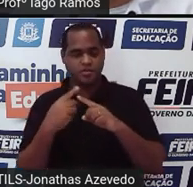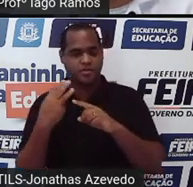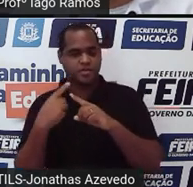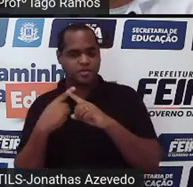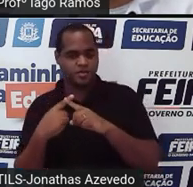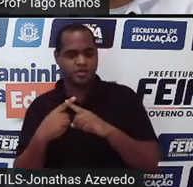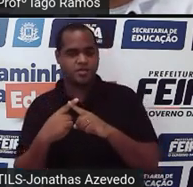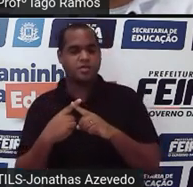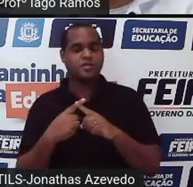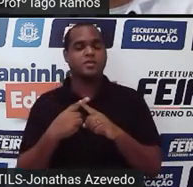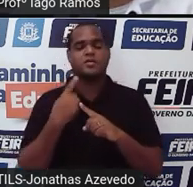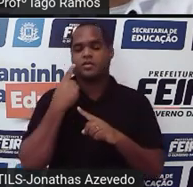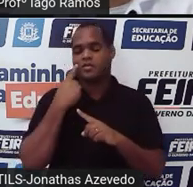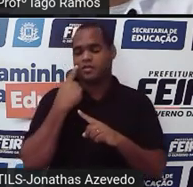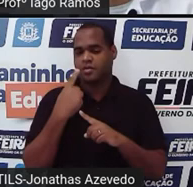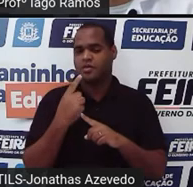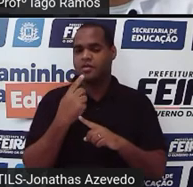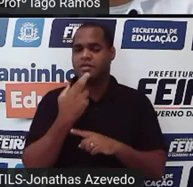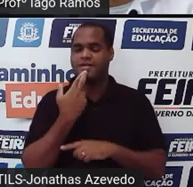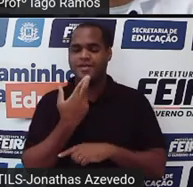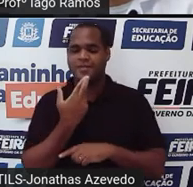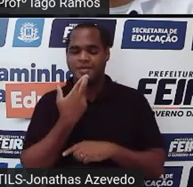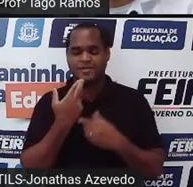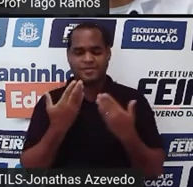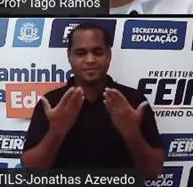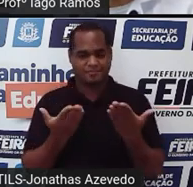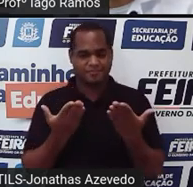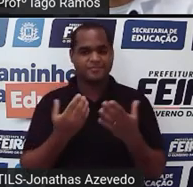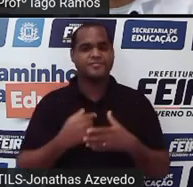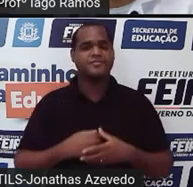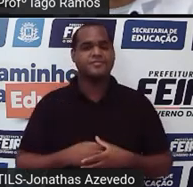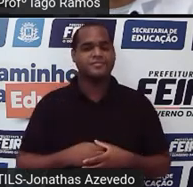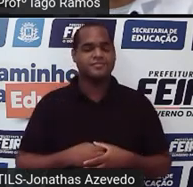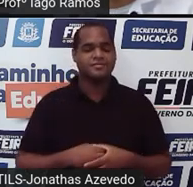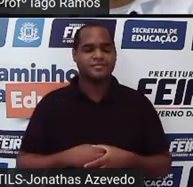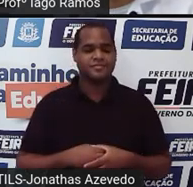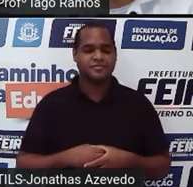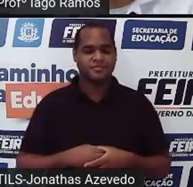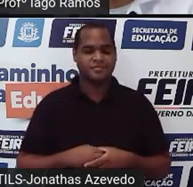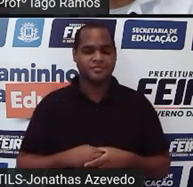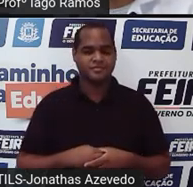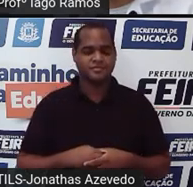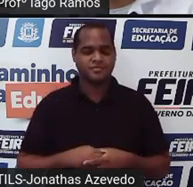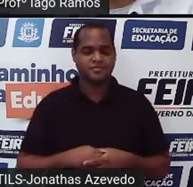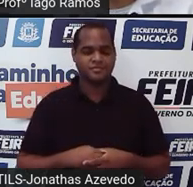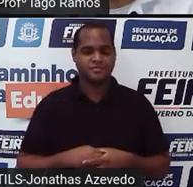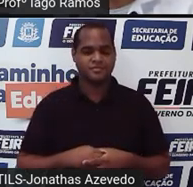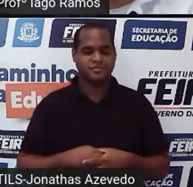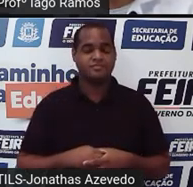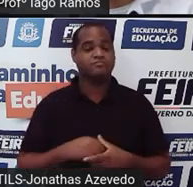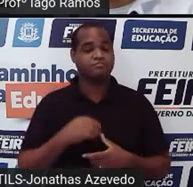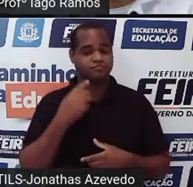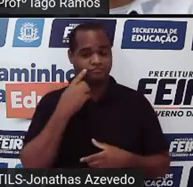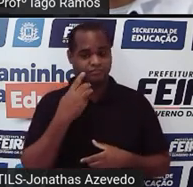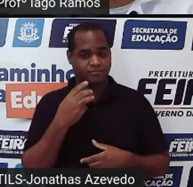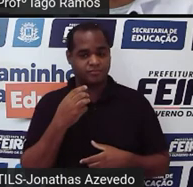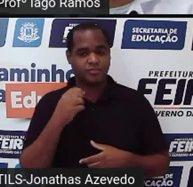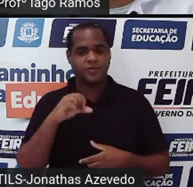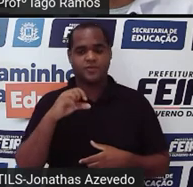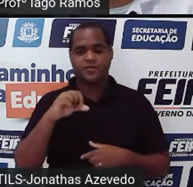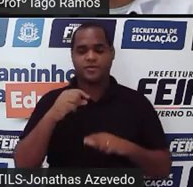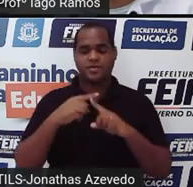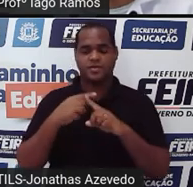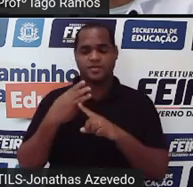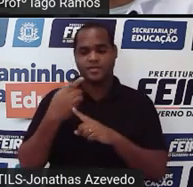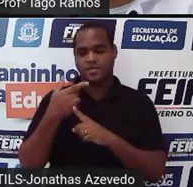três multiplica pela altura três então três vezes 399